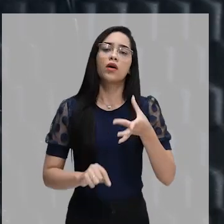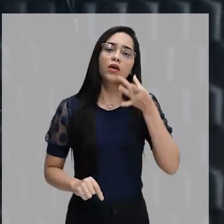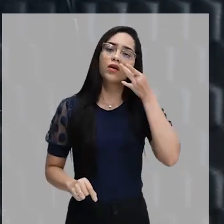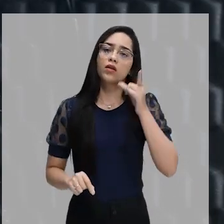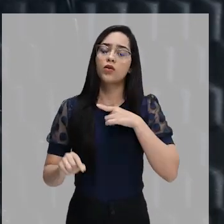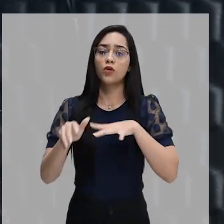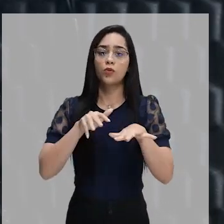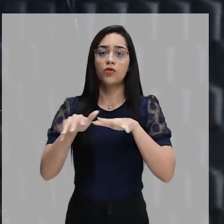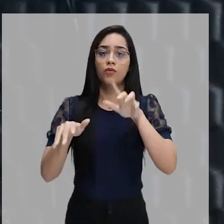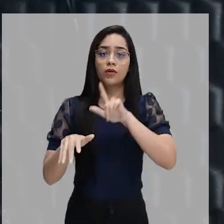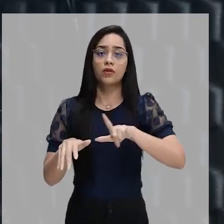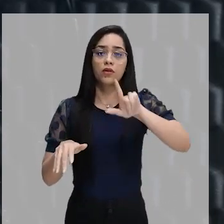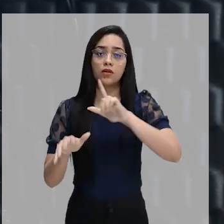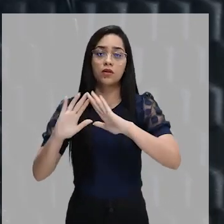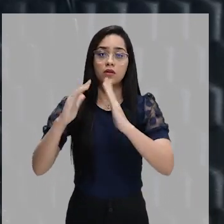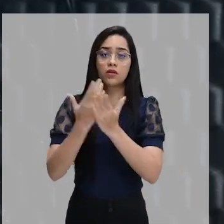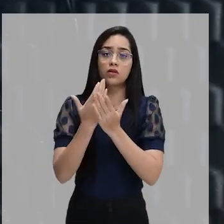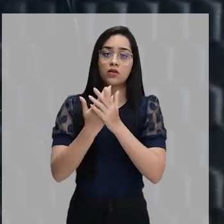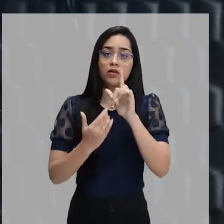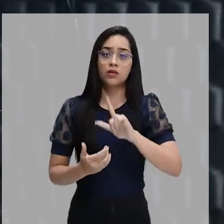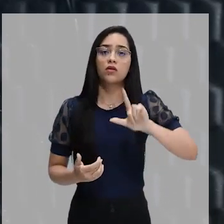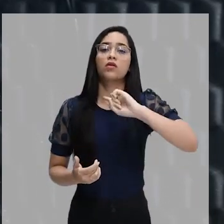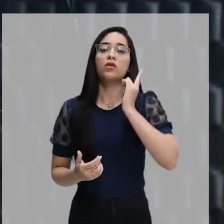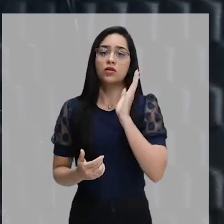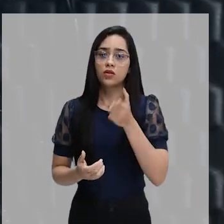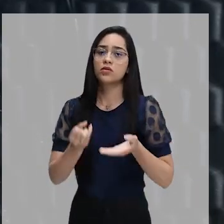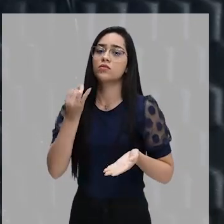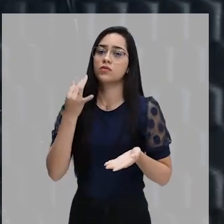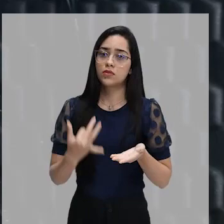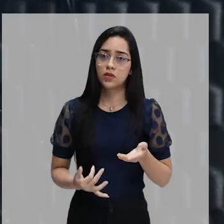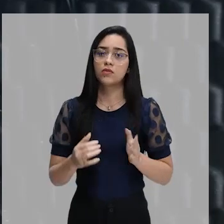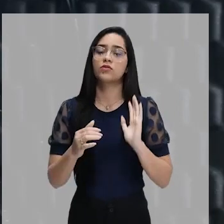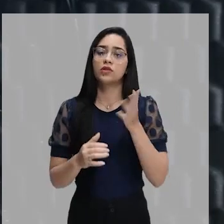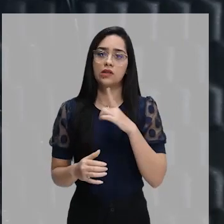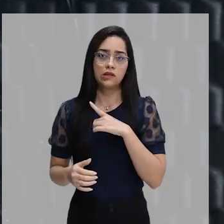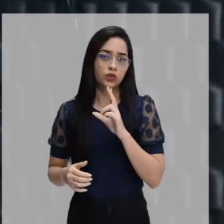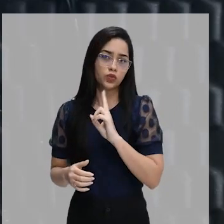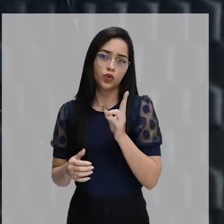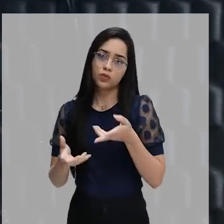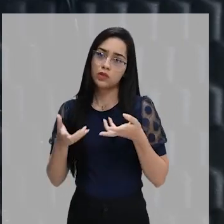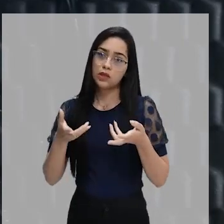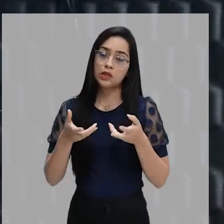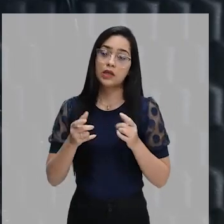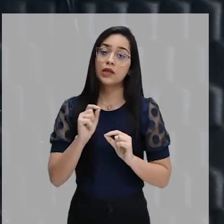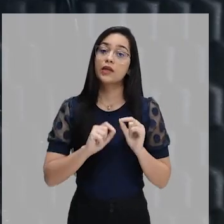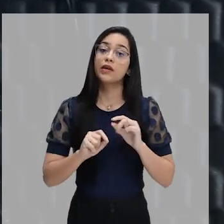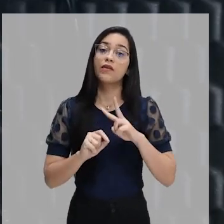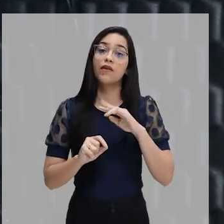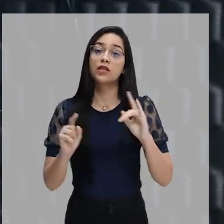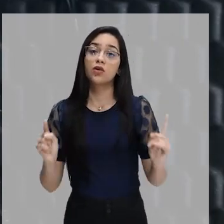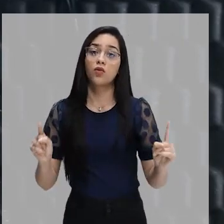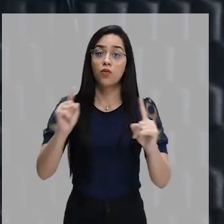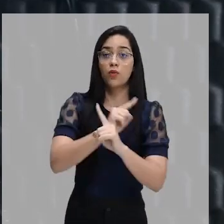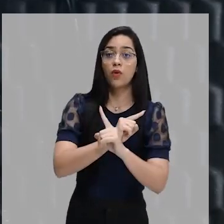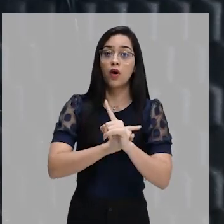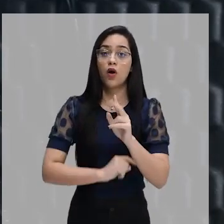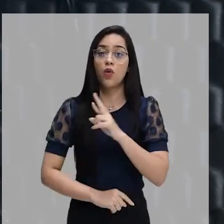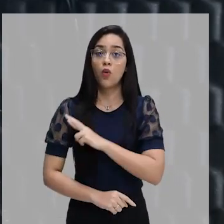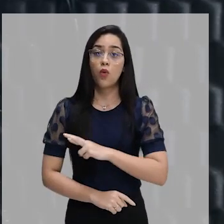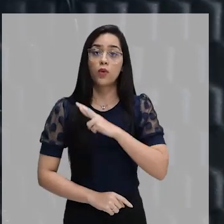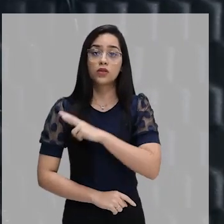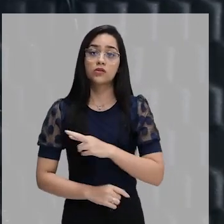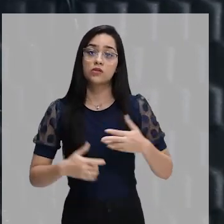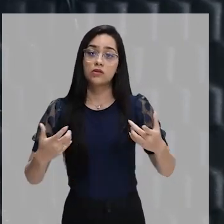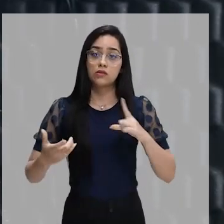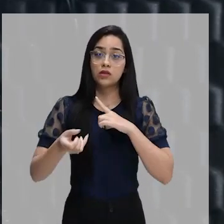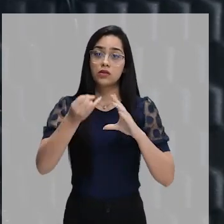um movimento literário, escola literária, nós já falamos disso, né? Como queiram denominar, que vai se opor ao romantismo. Então,